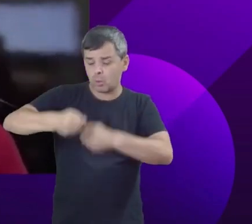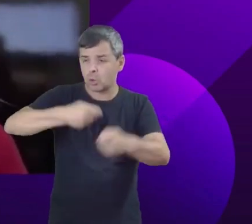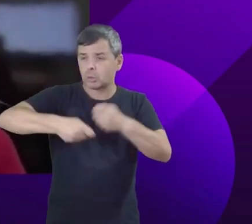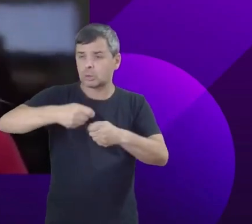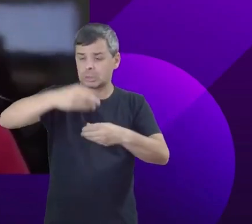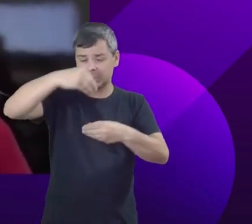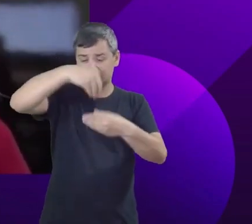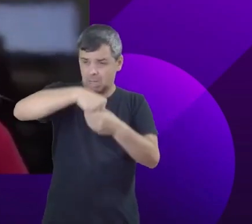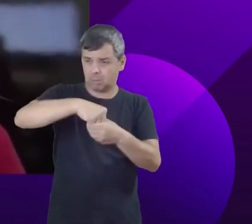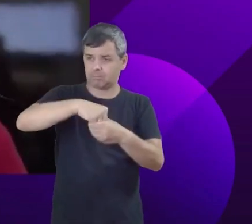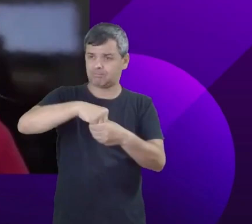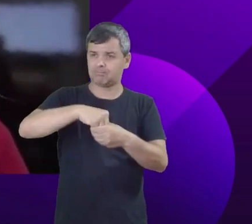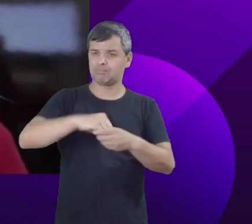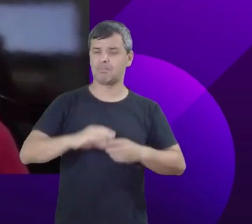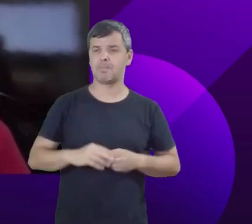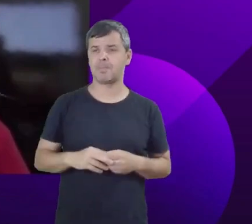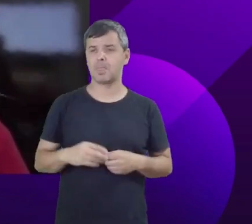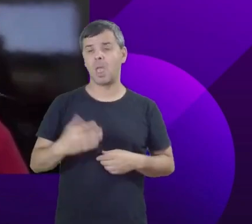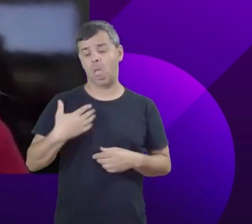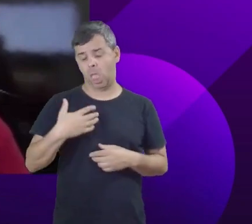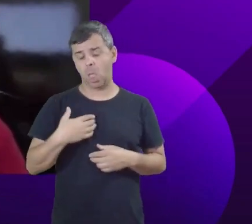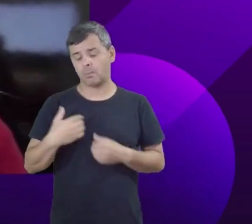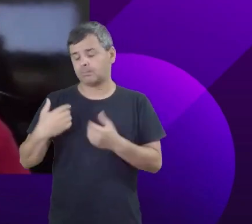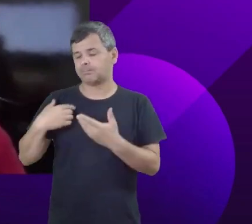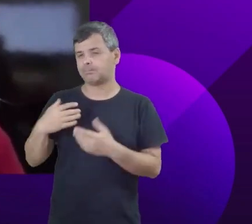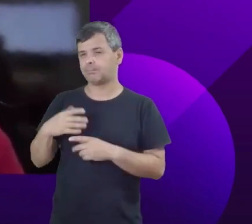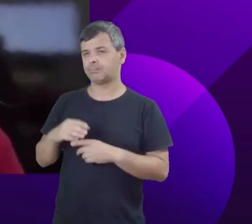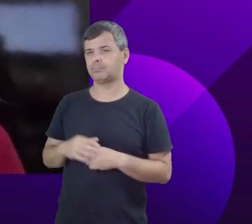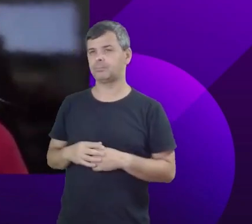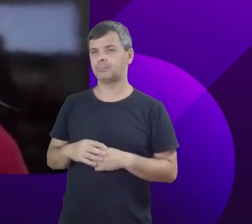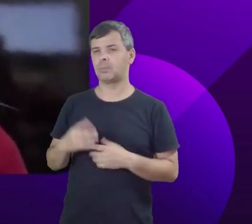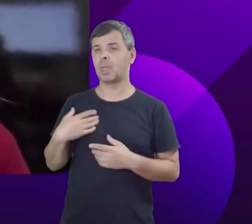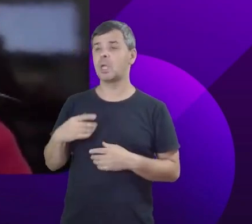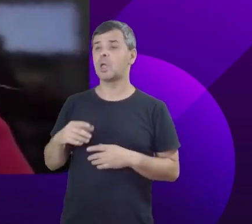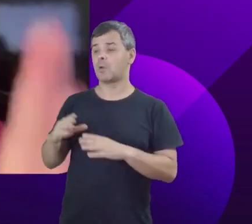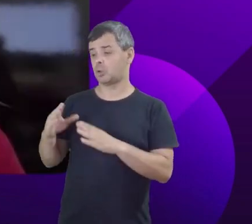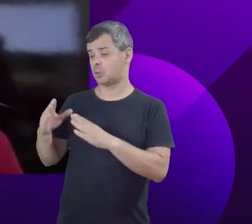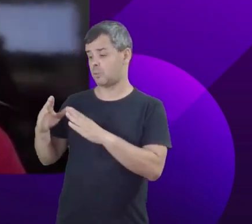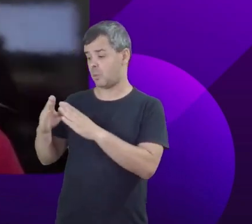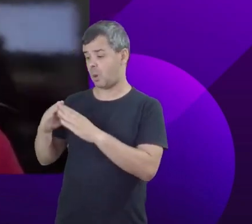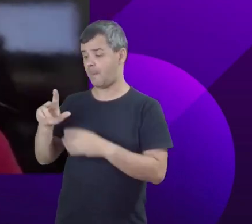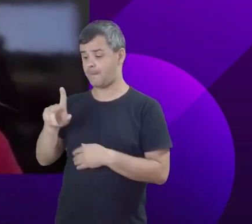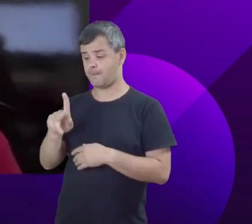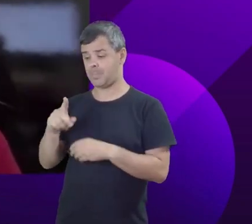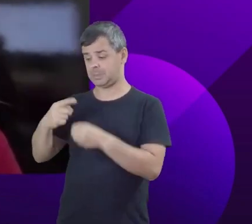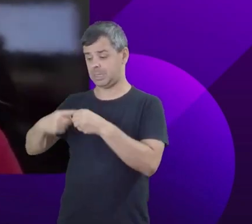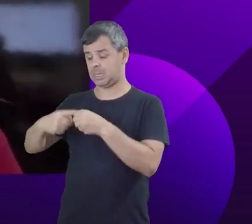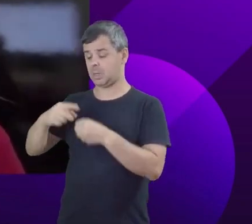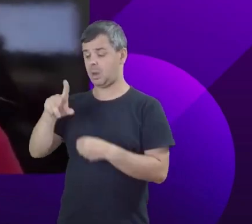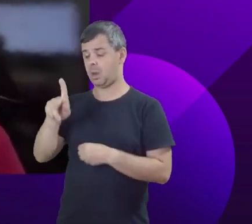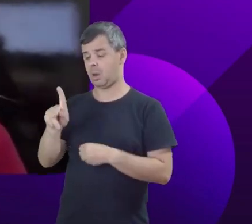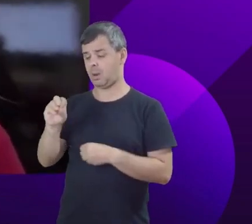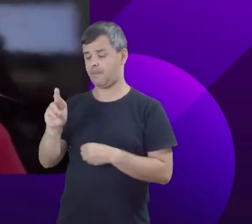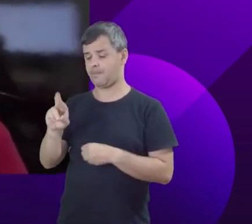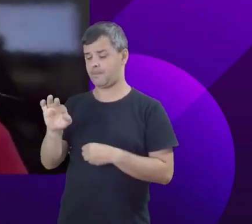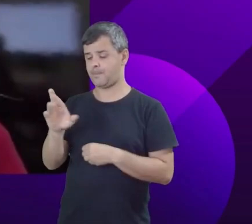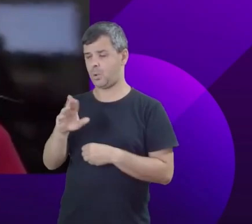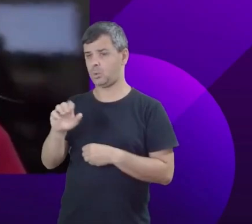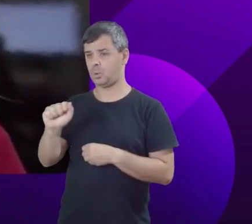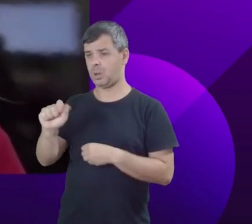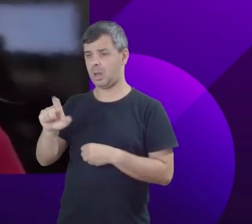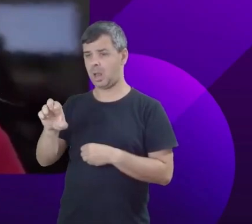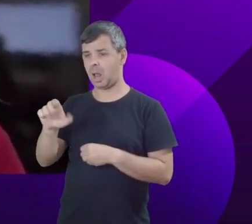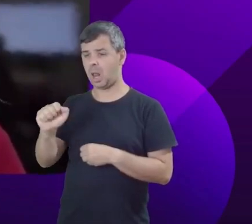né. Falo, né, da cidade de Porto Alegre, assim, para contextualizar um pouco, pois é o